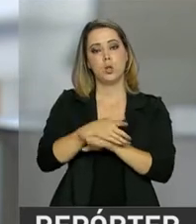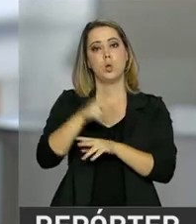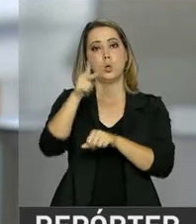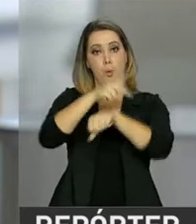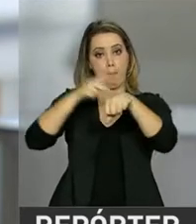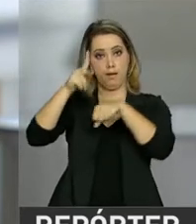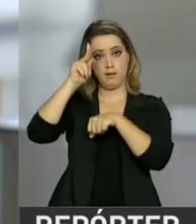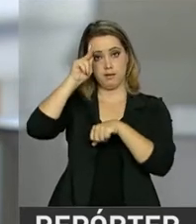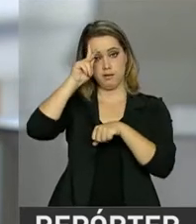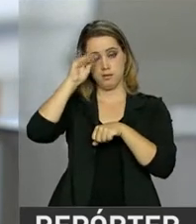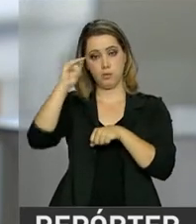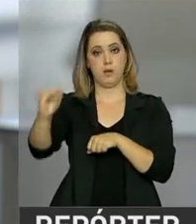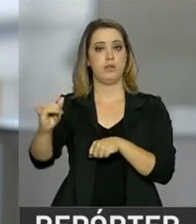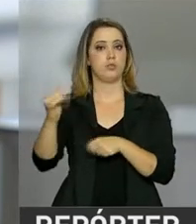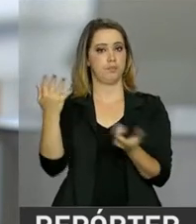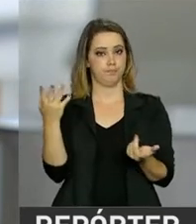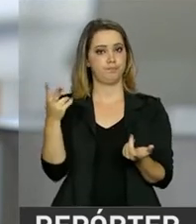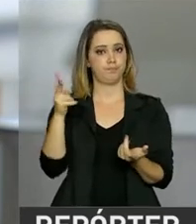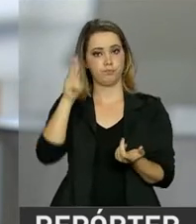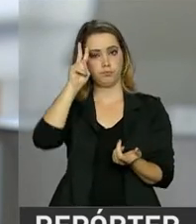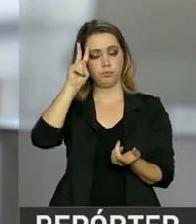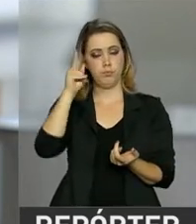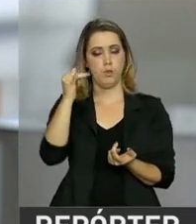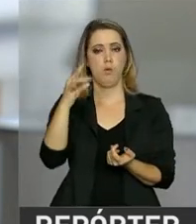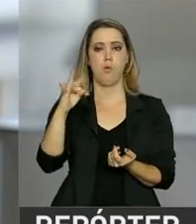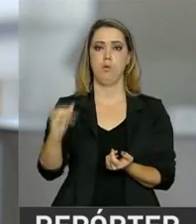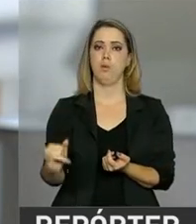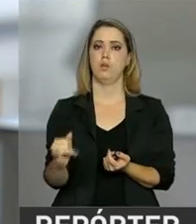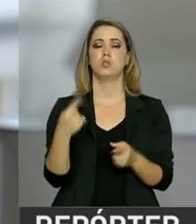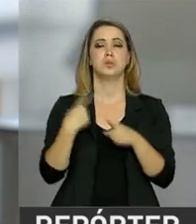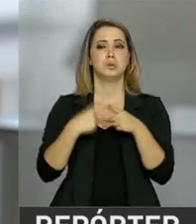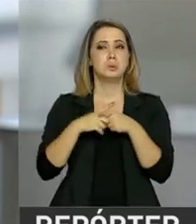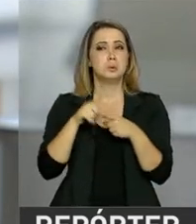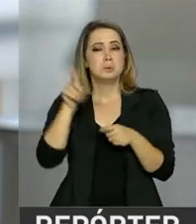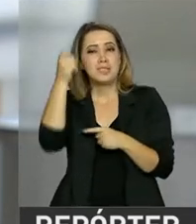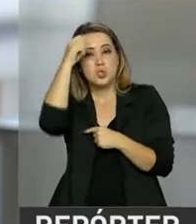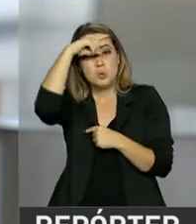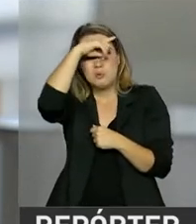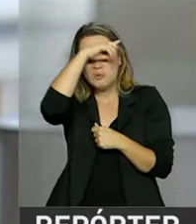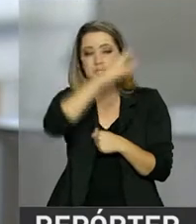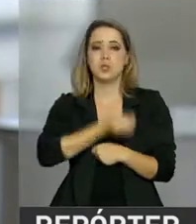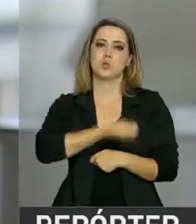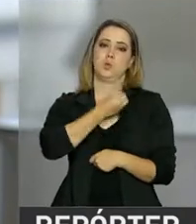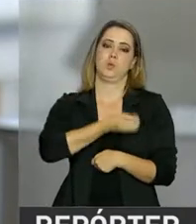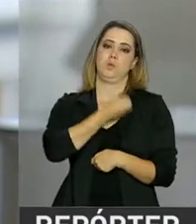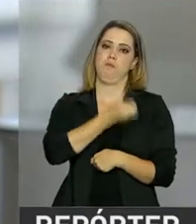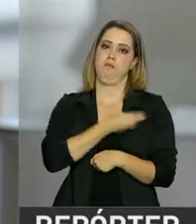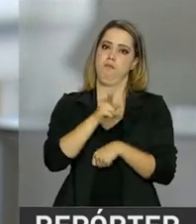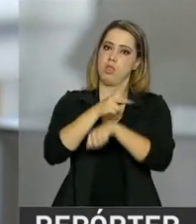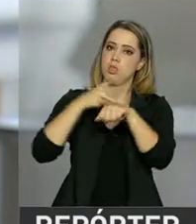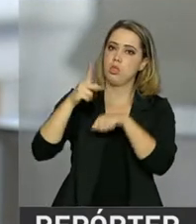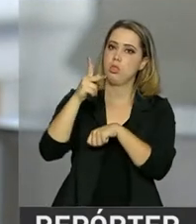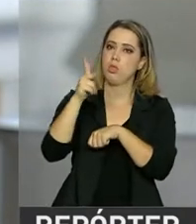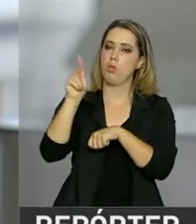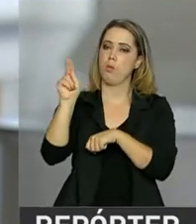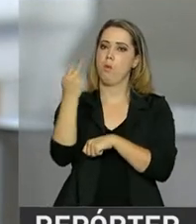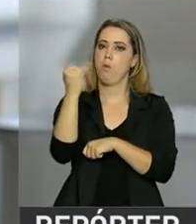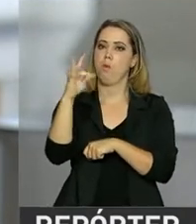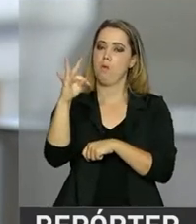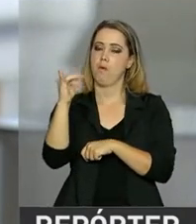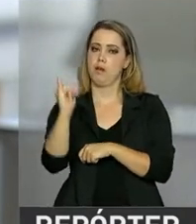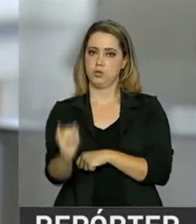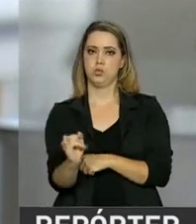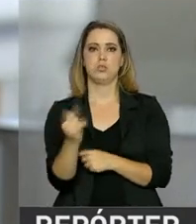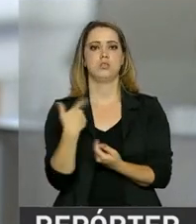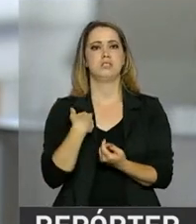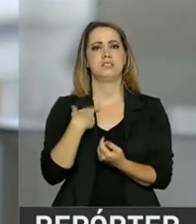com visto humanitário, concedido por conta da piora nas condições de vida no Haiti, depois do terremoto de 2010, que